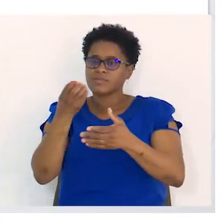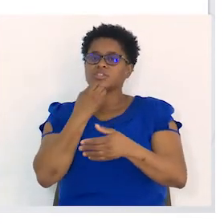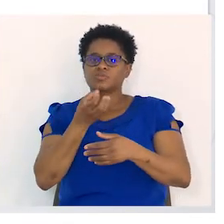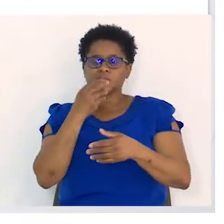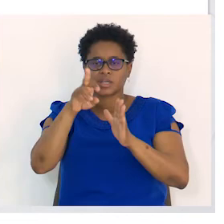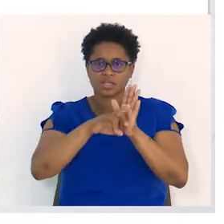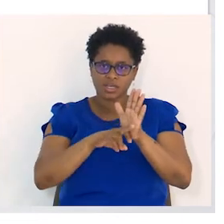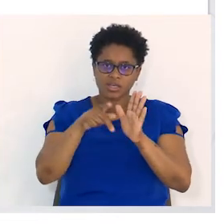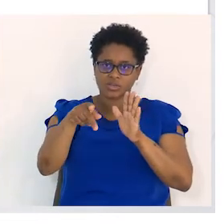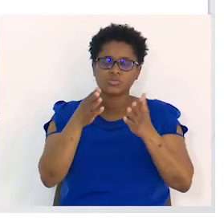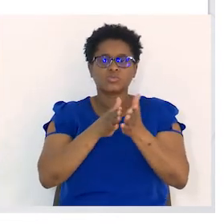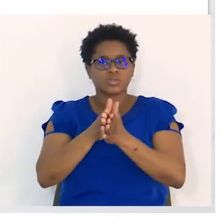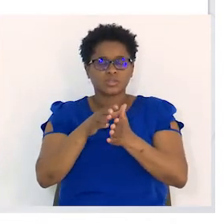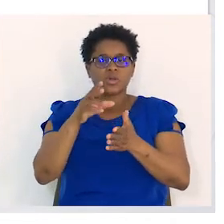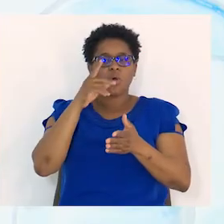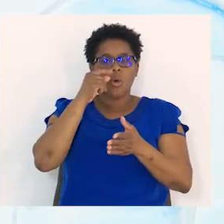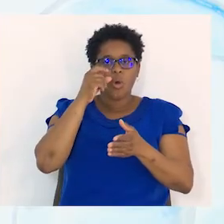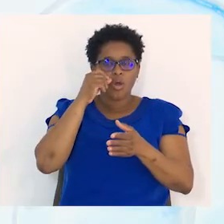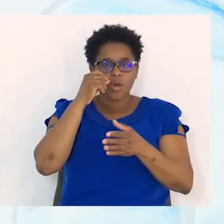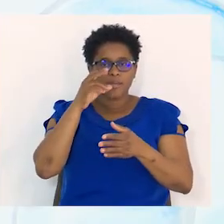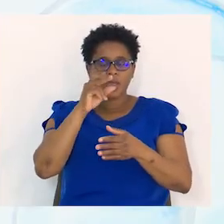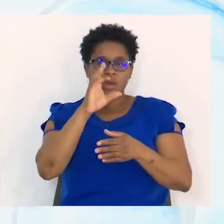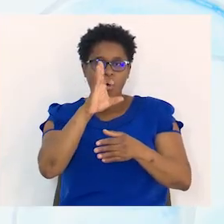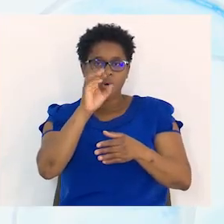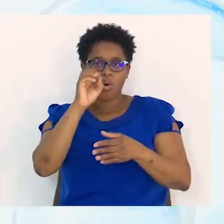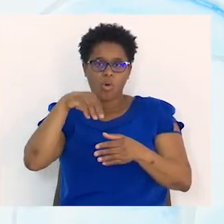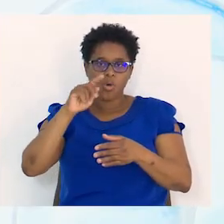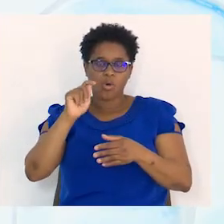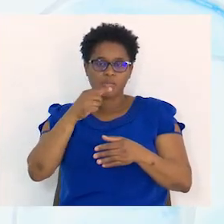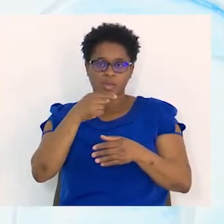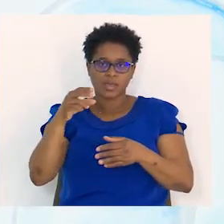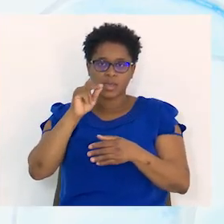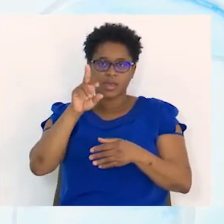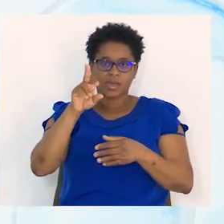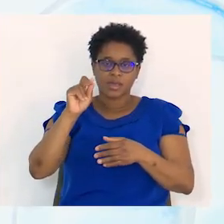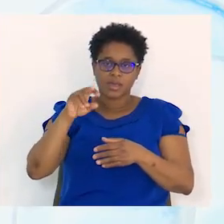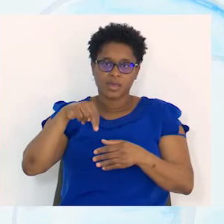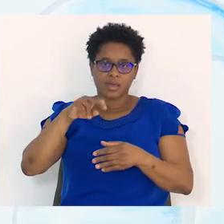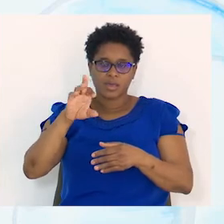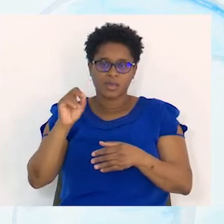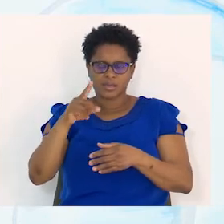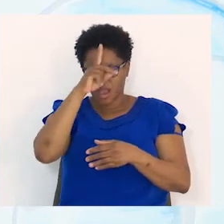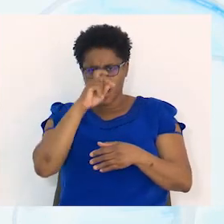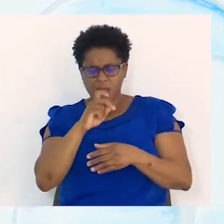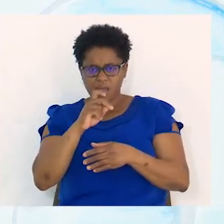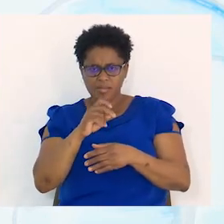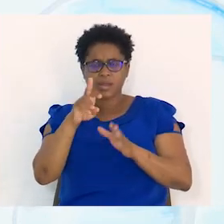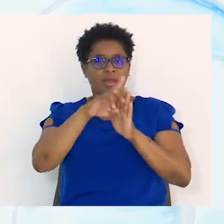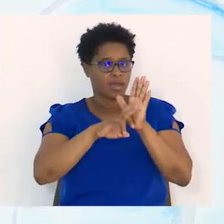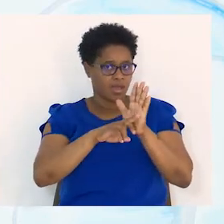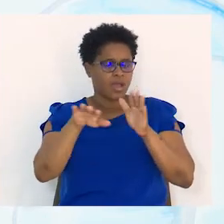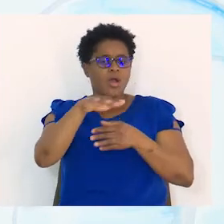utilizaste. Homem-aranha, ligada com hífen. Então, recorre à regra. Onde é que tu vais